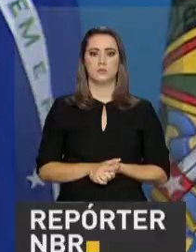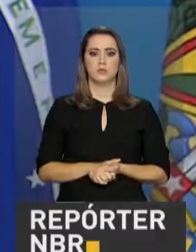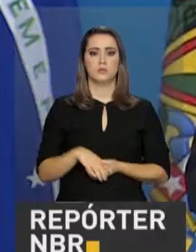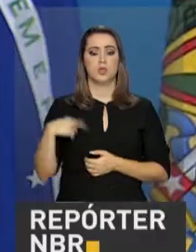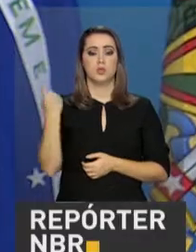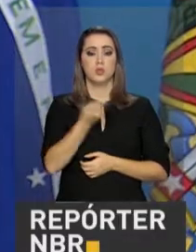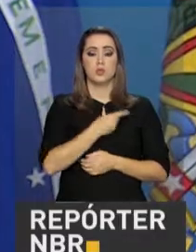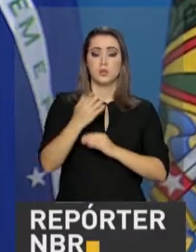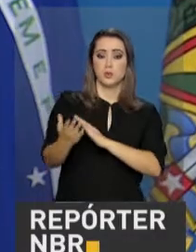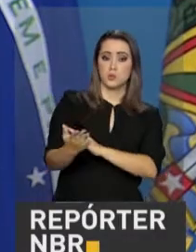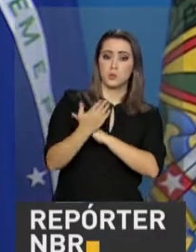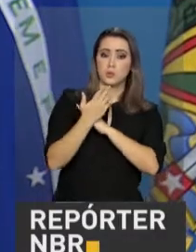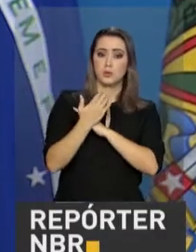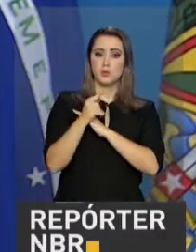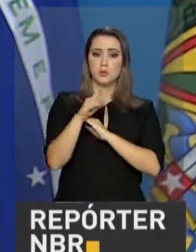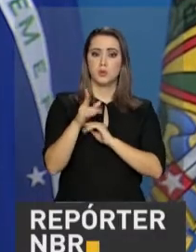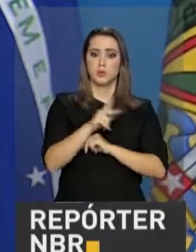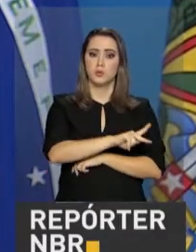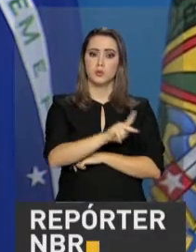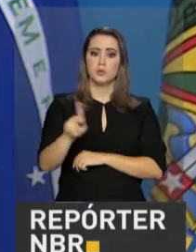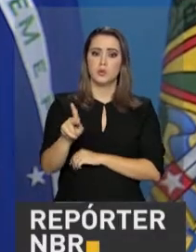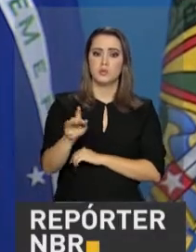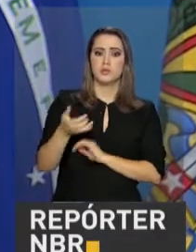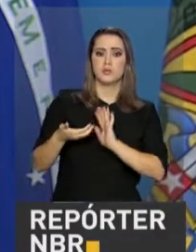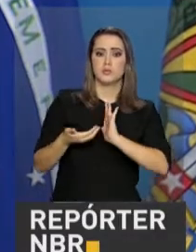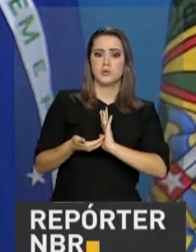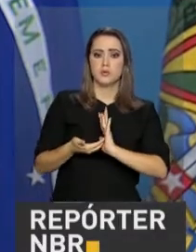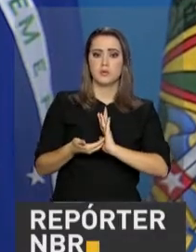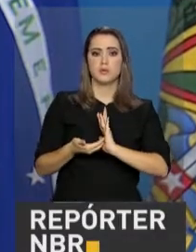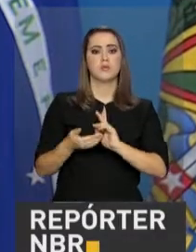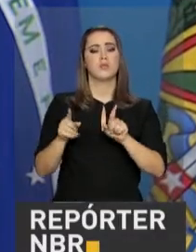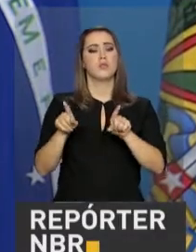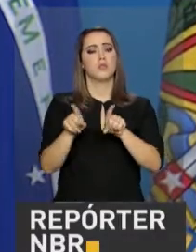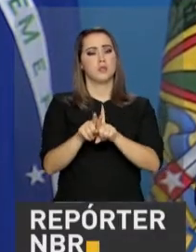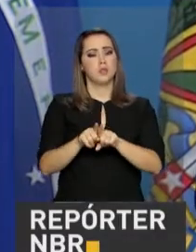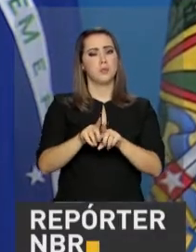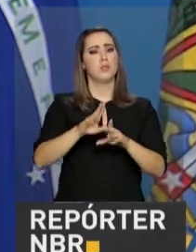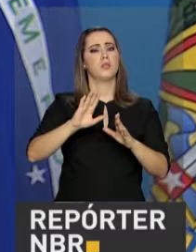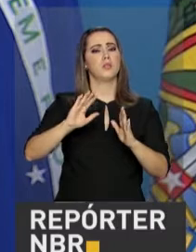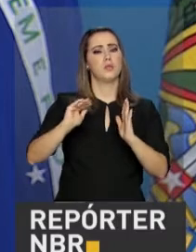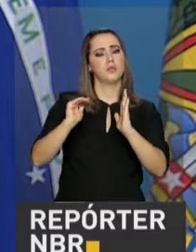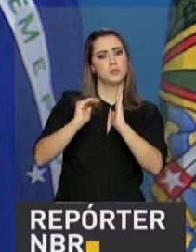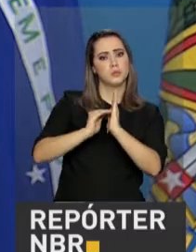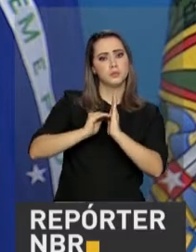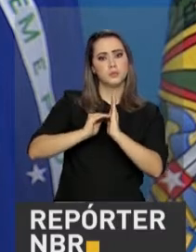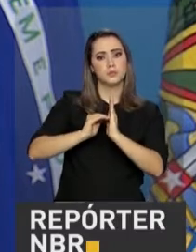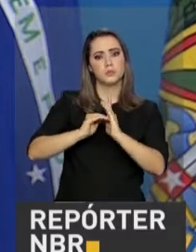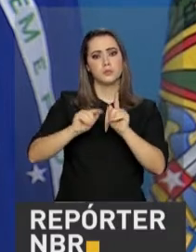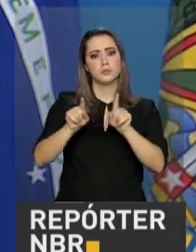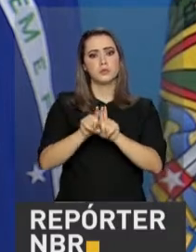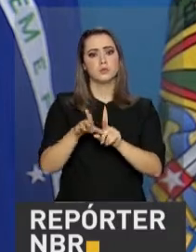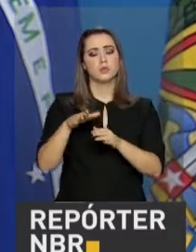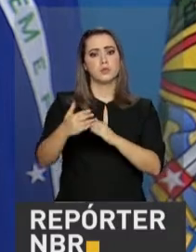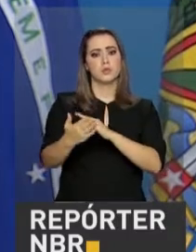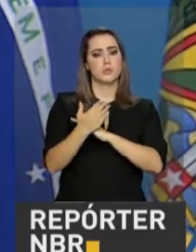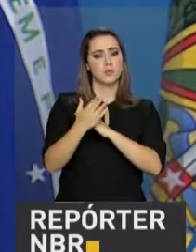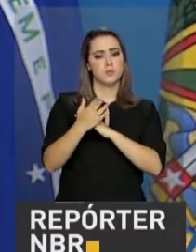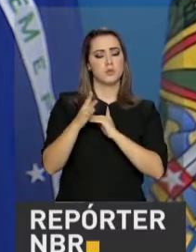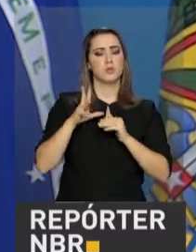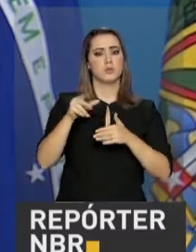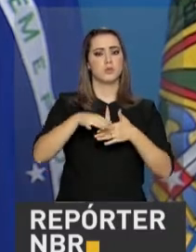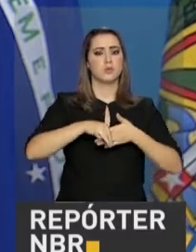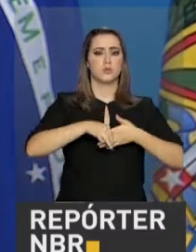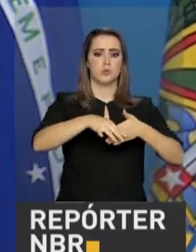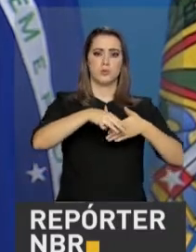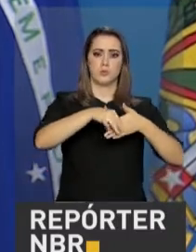Nós temos o apoio do presidente da Câmara, do Rodrigo Maia, temos o apoio do Eunício Oliveira, temos o apoio dos líderes